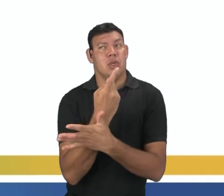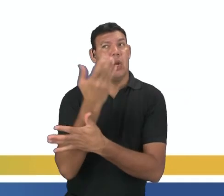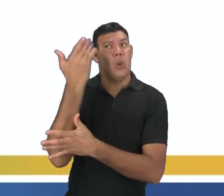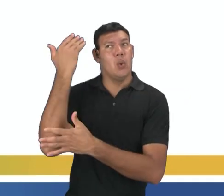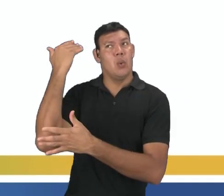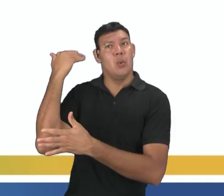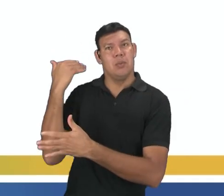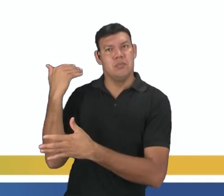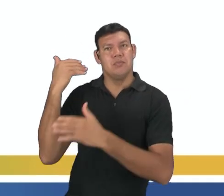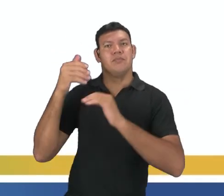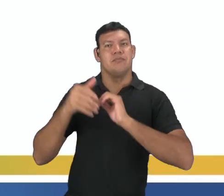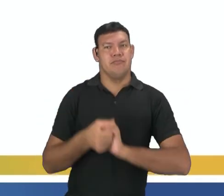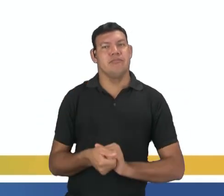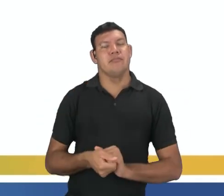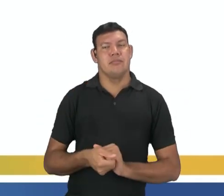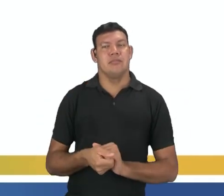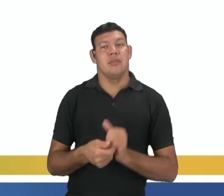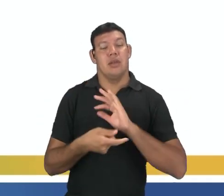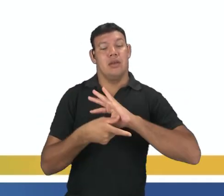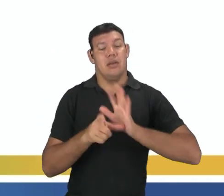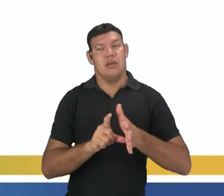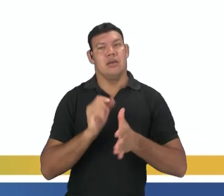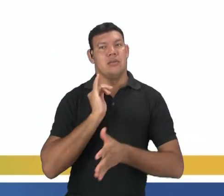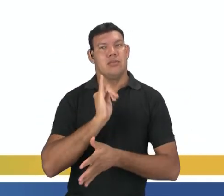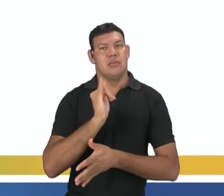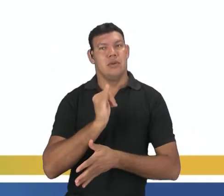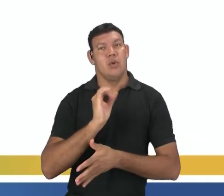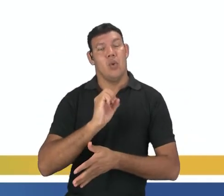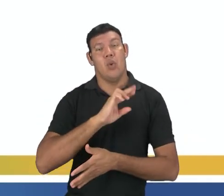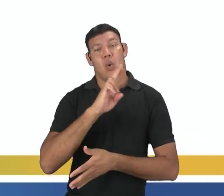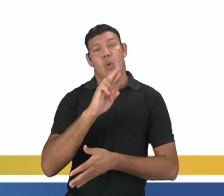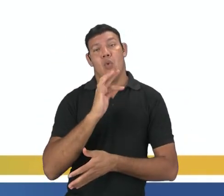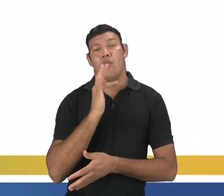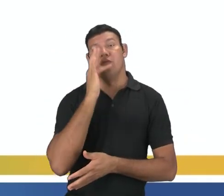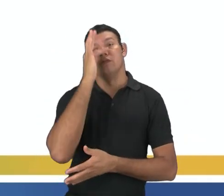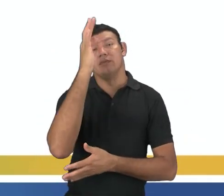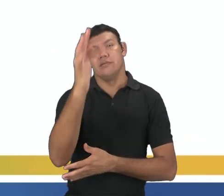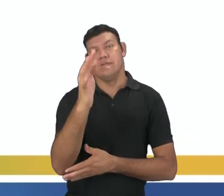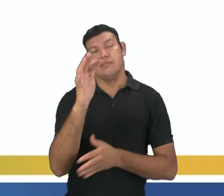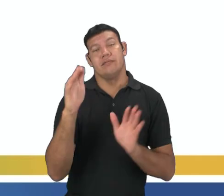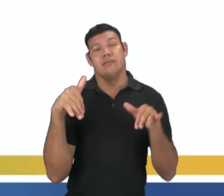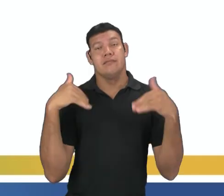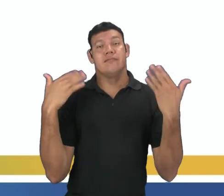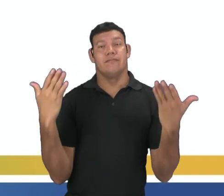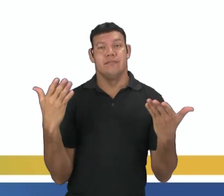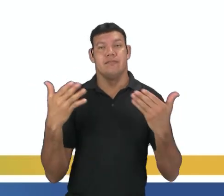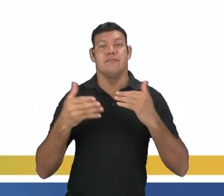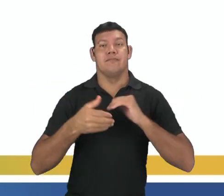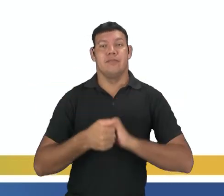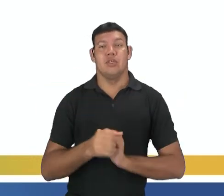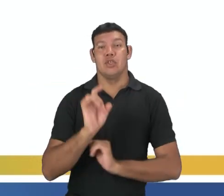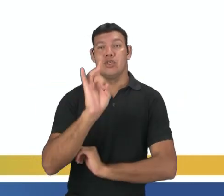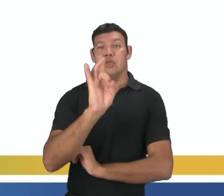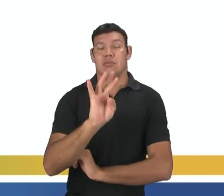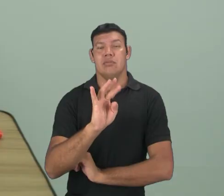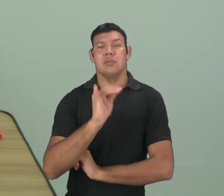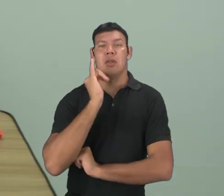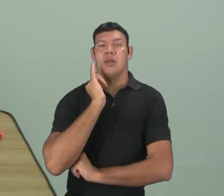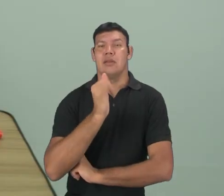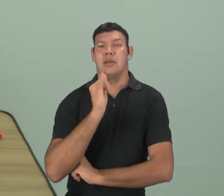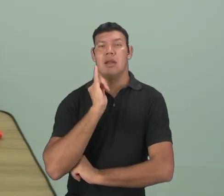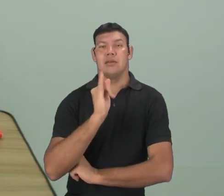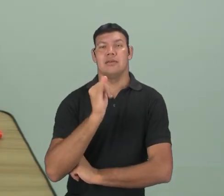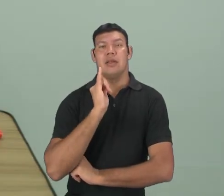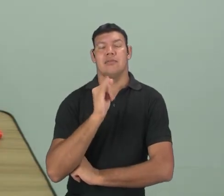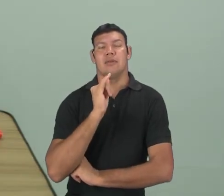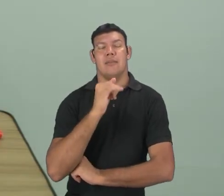passado, anterior à narrativa, nem o que acontecerá no futuro. Ou seja, ele apenas relata algo